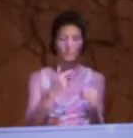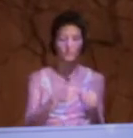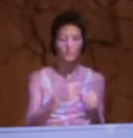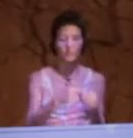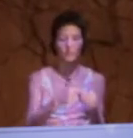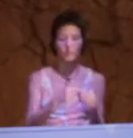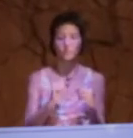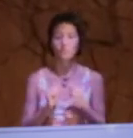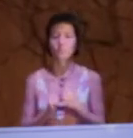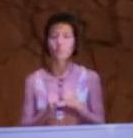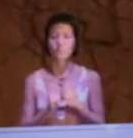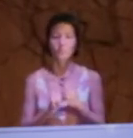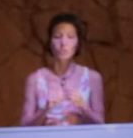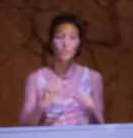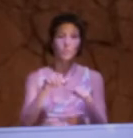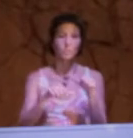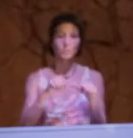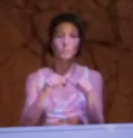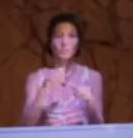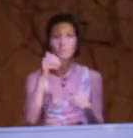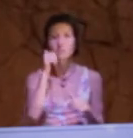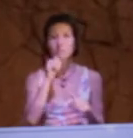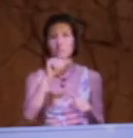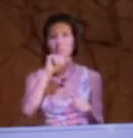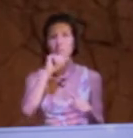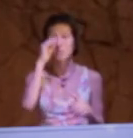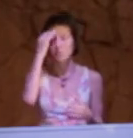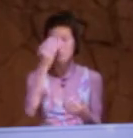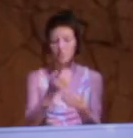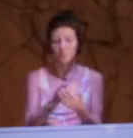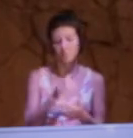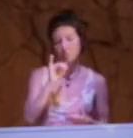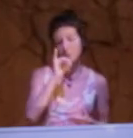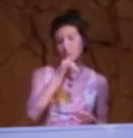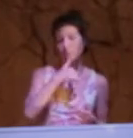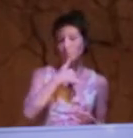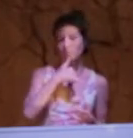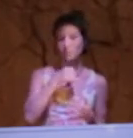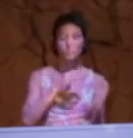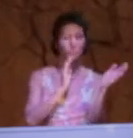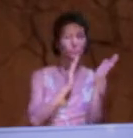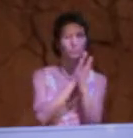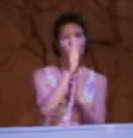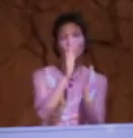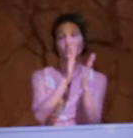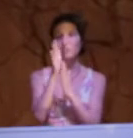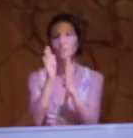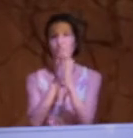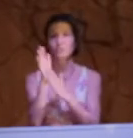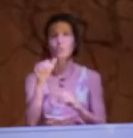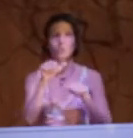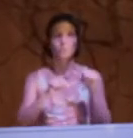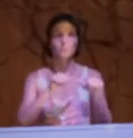em coisa triste, né? Porque ela deve ter se mudado, sei lá, umas 10 vezes. Hoje ela escolheu morar